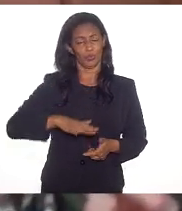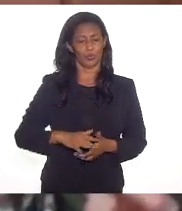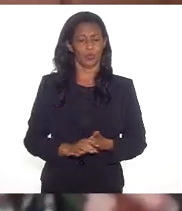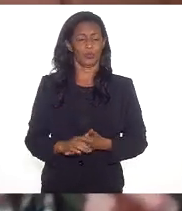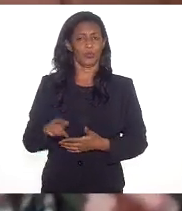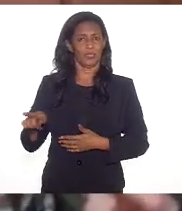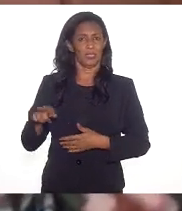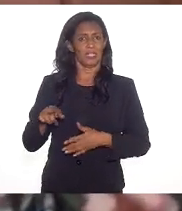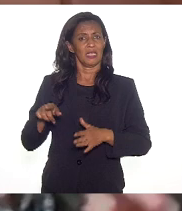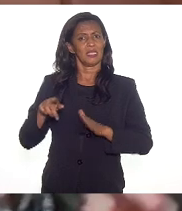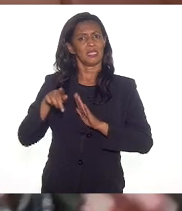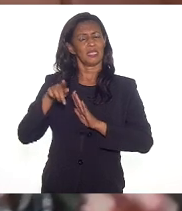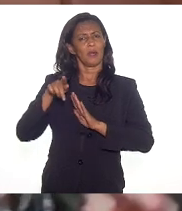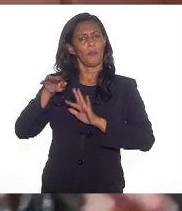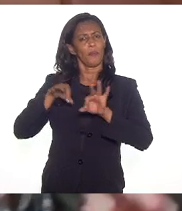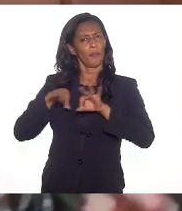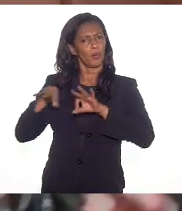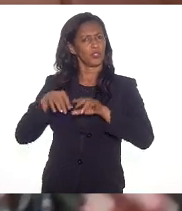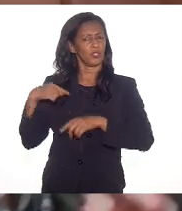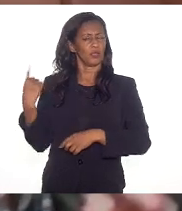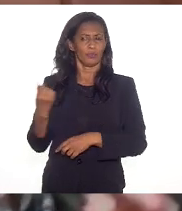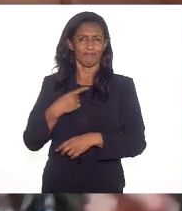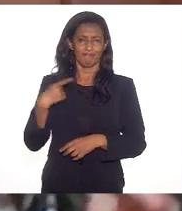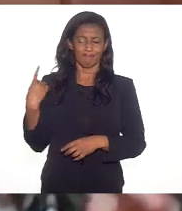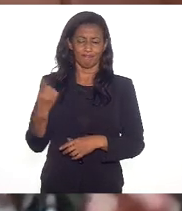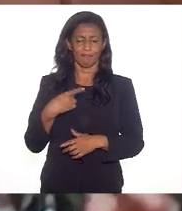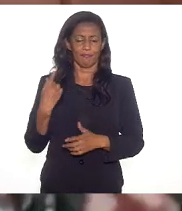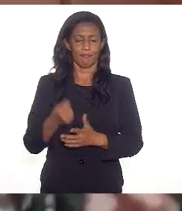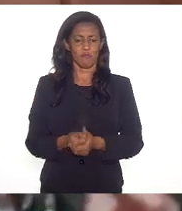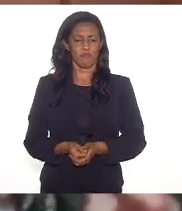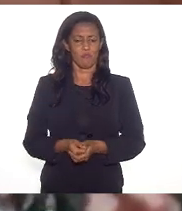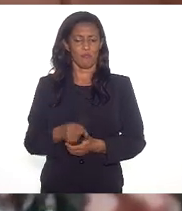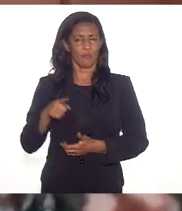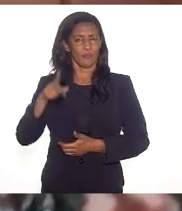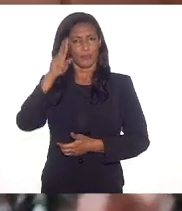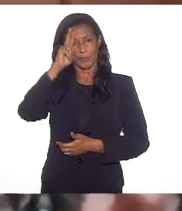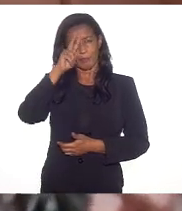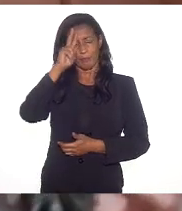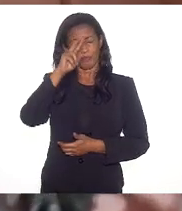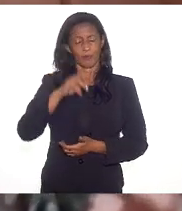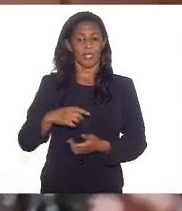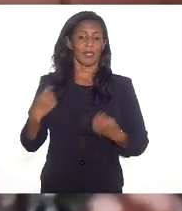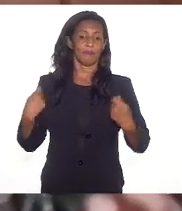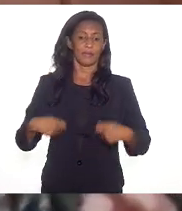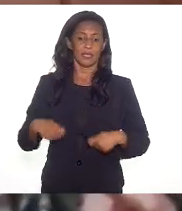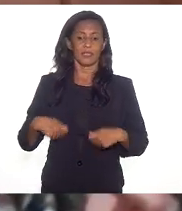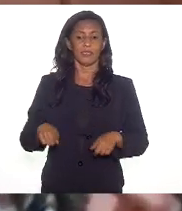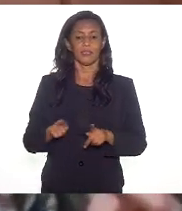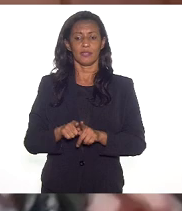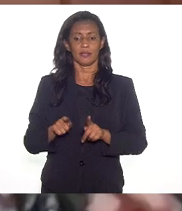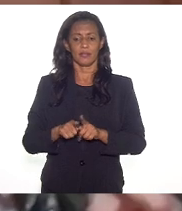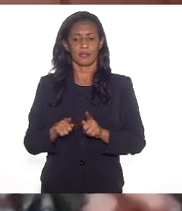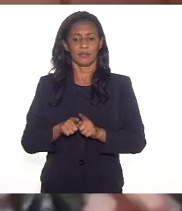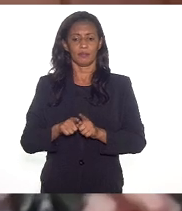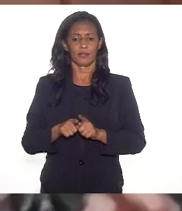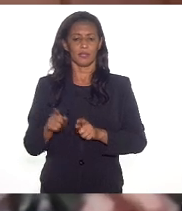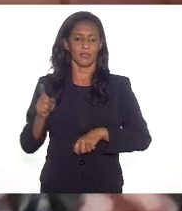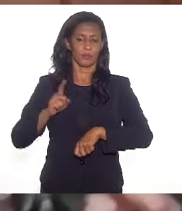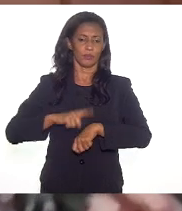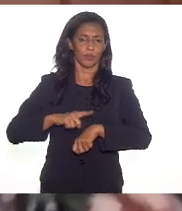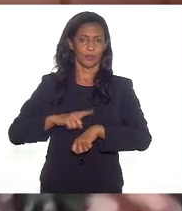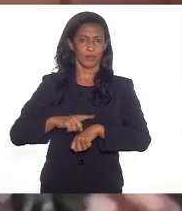esse projeto suscita para nós essa lembrança e precisa também ser um momento